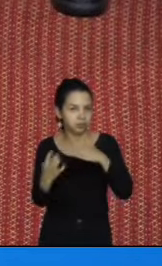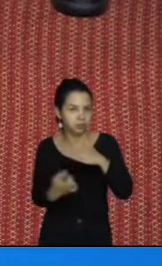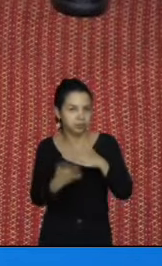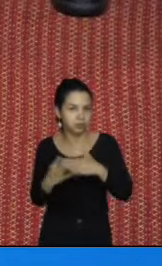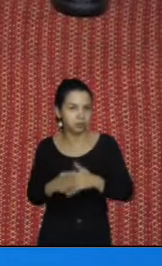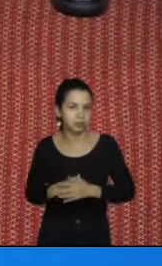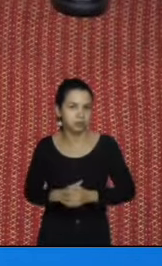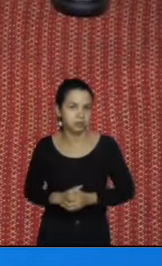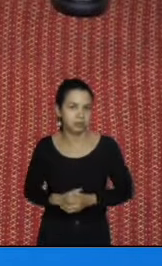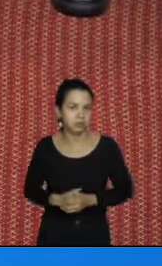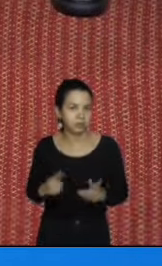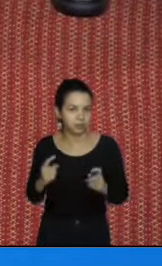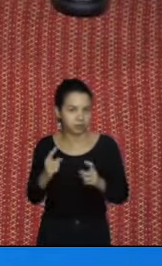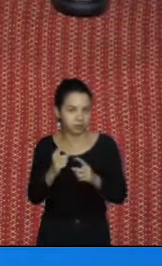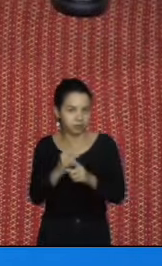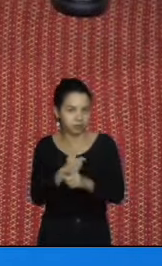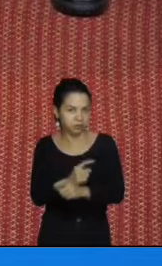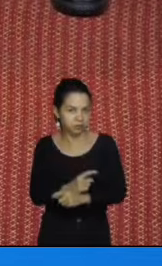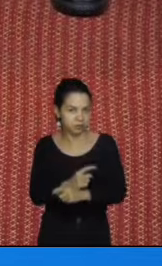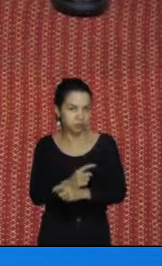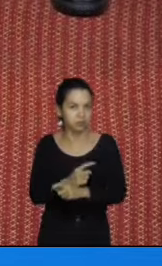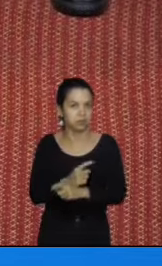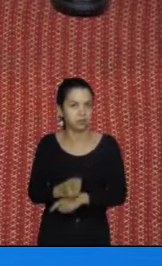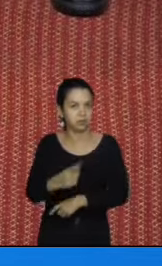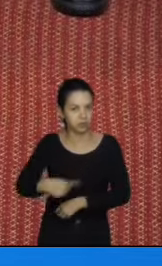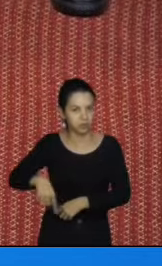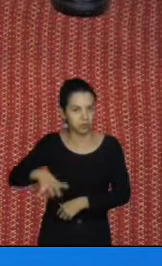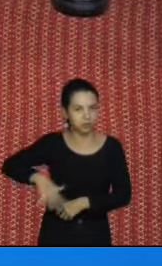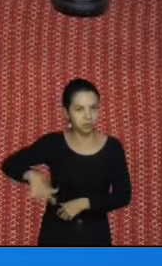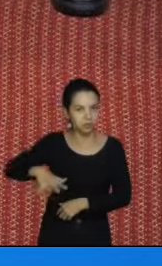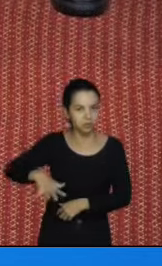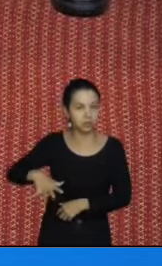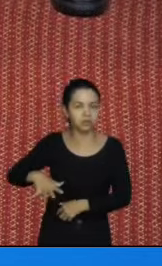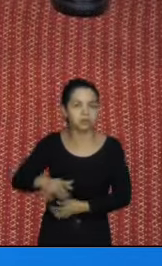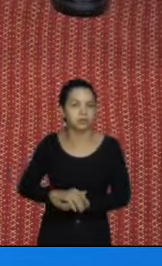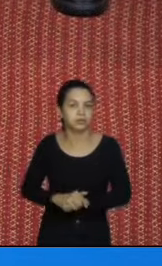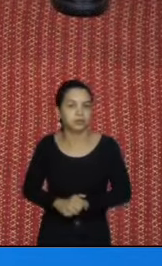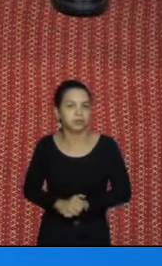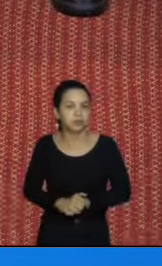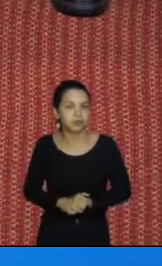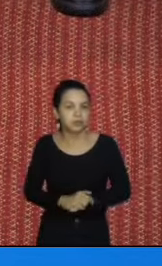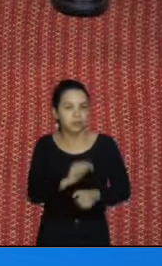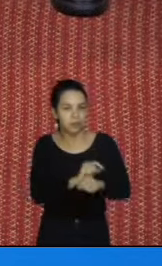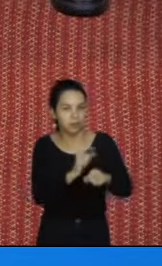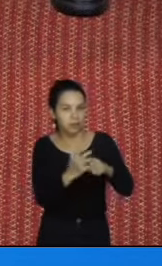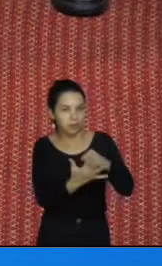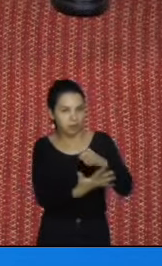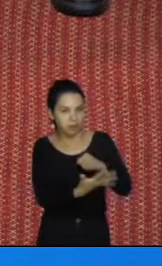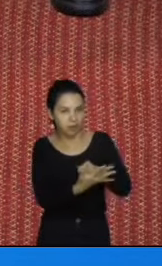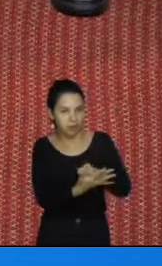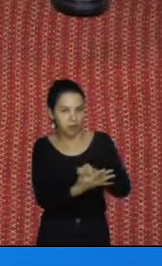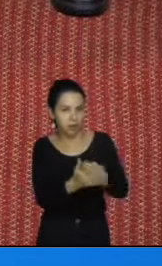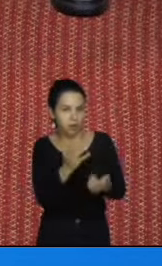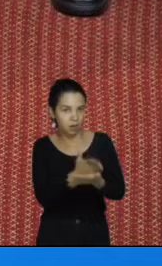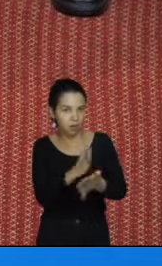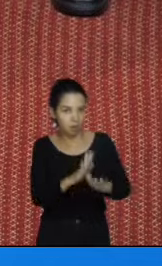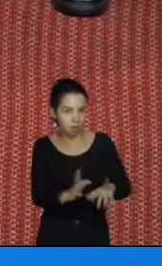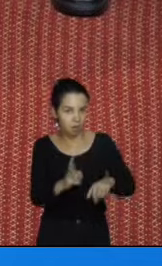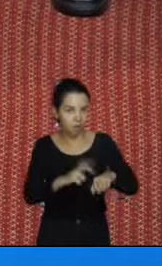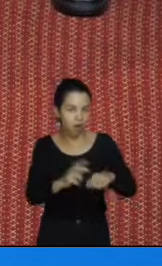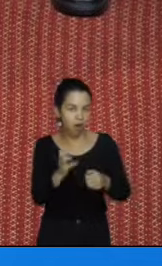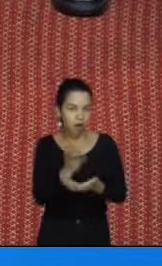a dificuldade que tem se passado o setor e não é porque a pandemia acabou o vírus acabou mas